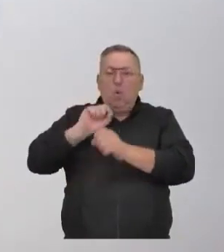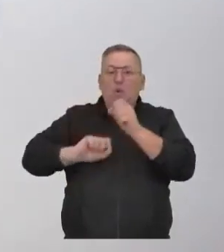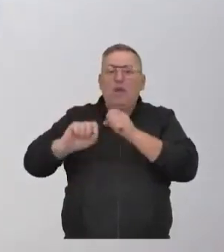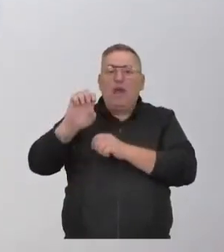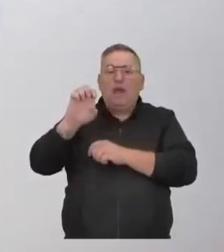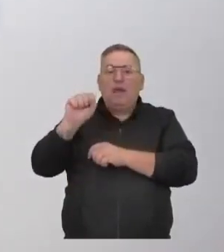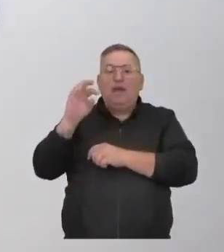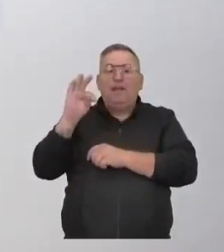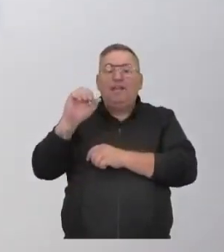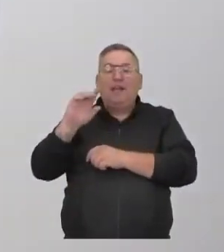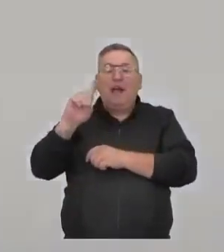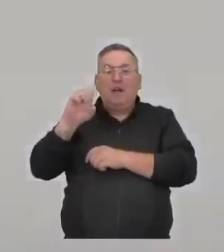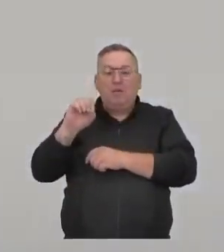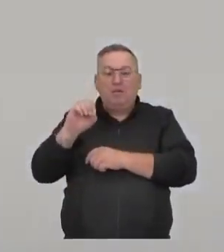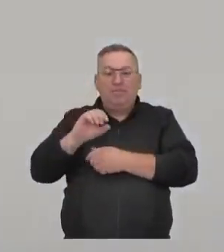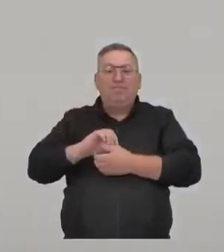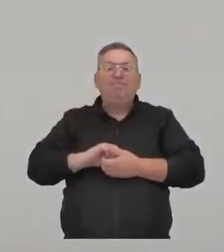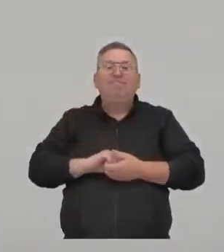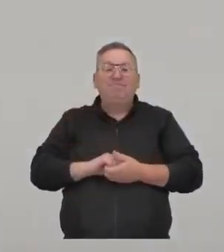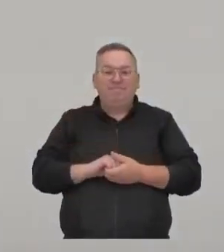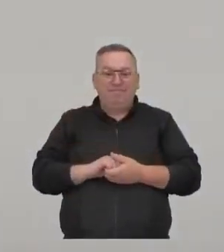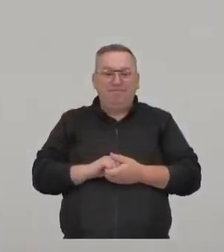Estado? Para vocês, 1 minuto e meio.